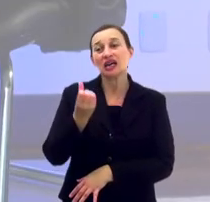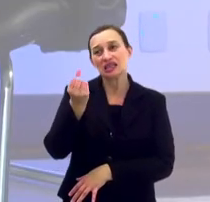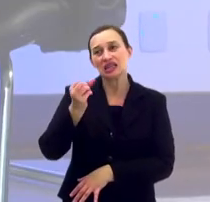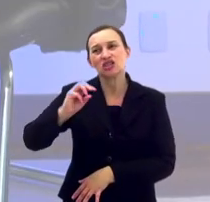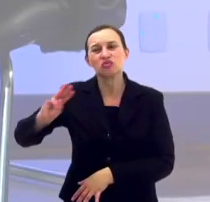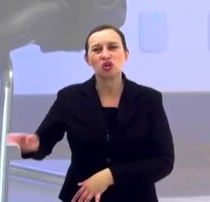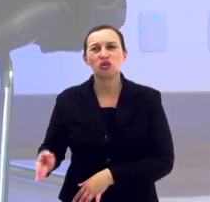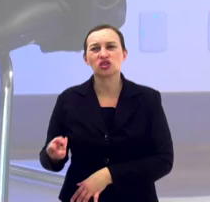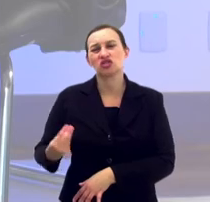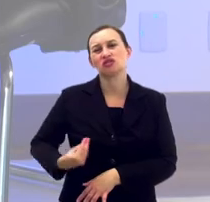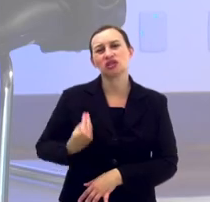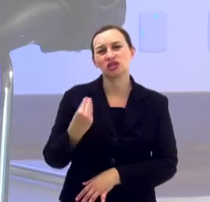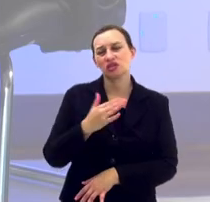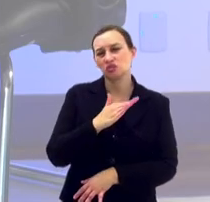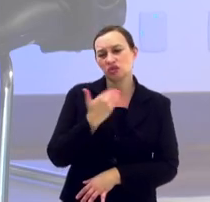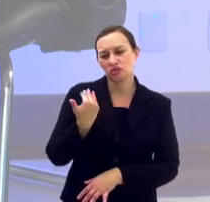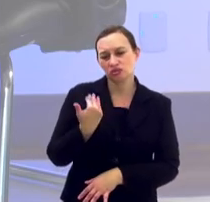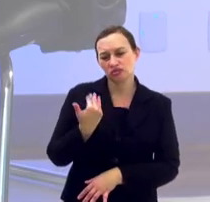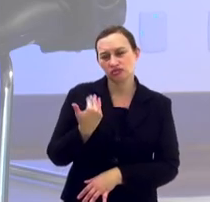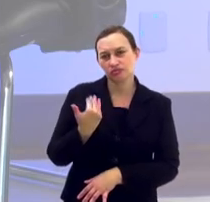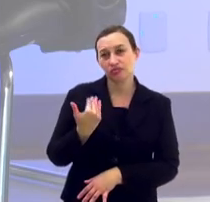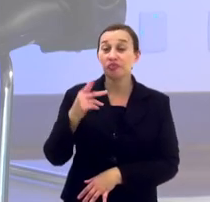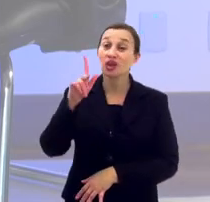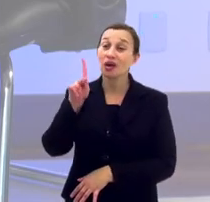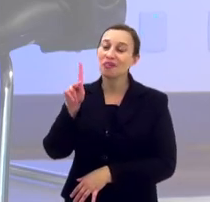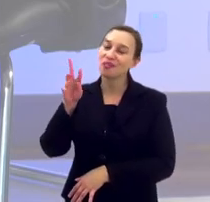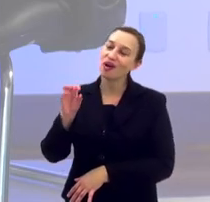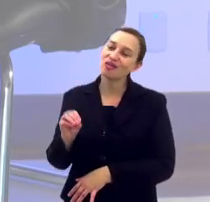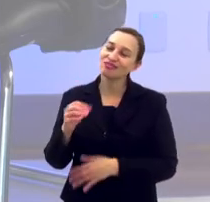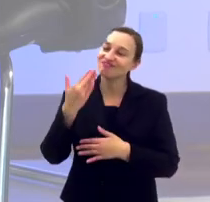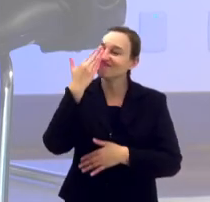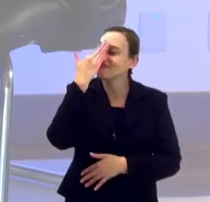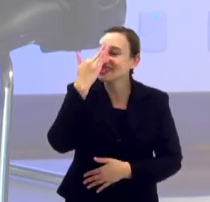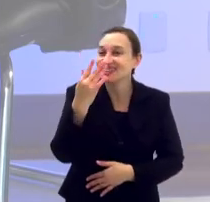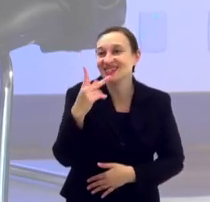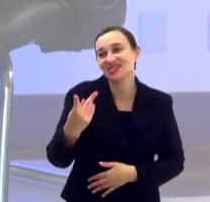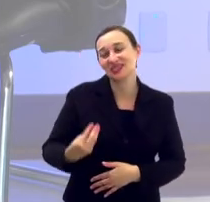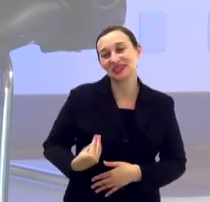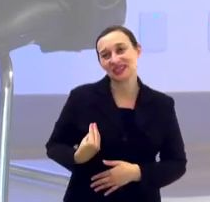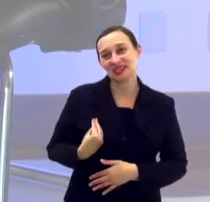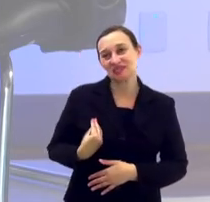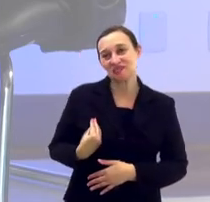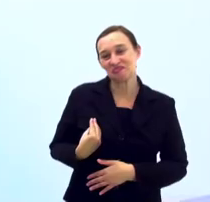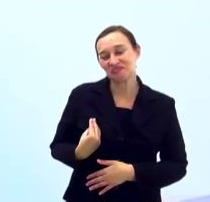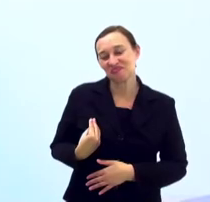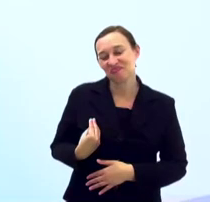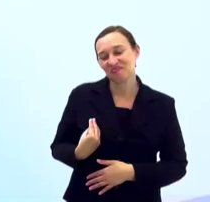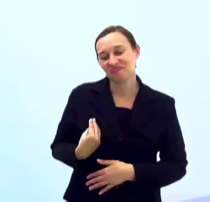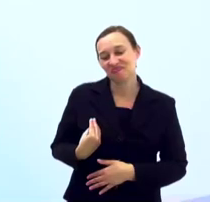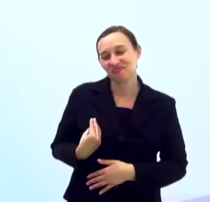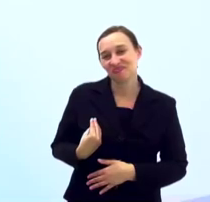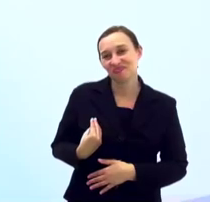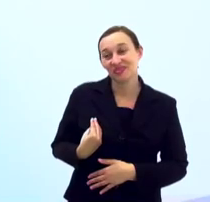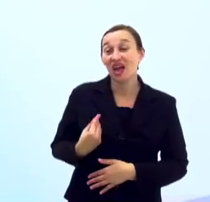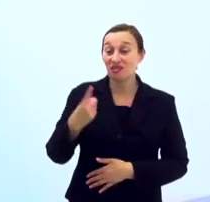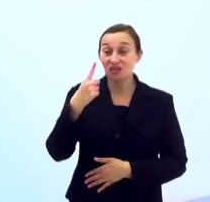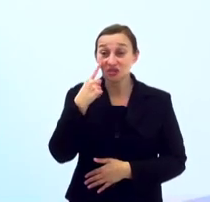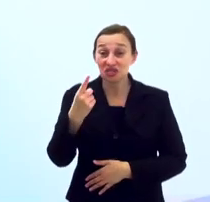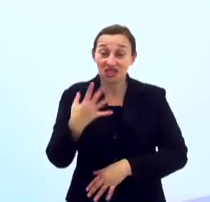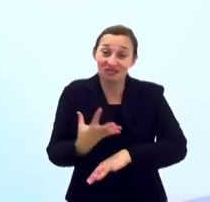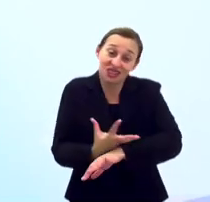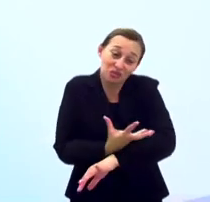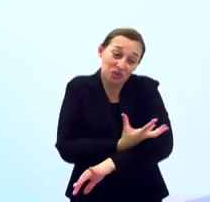lamentavelmente, foram 6 milhões de vidas ceifadas. Paulo, muito obrigado pela sua participação. Eu vejo que você